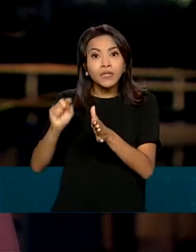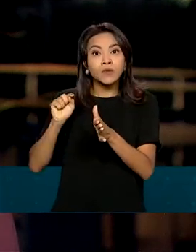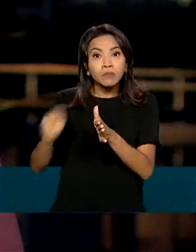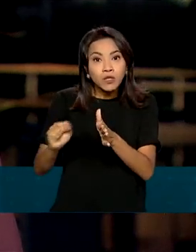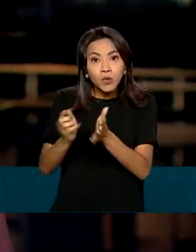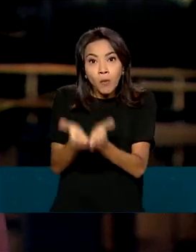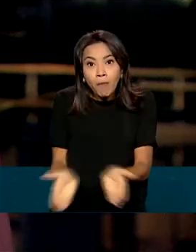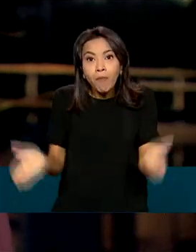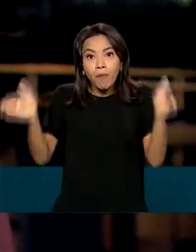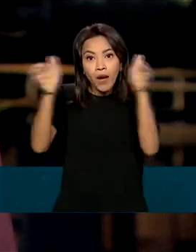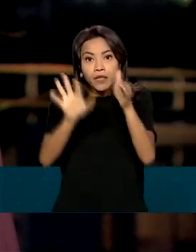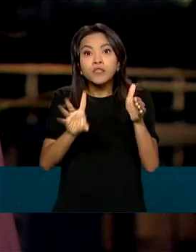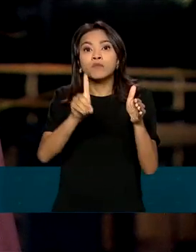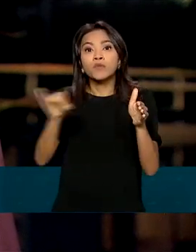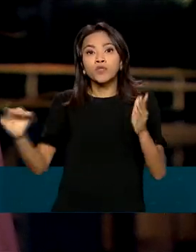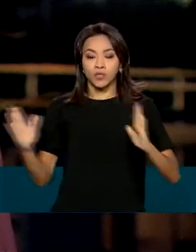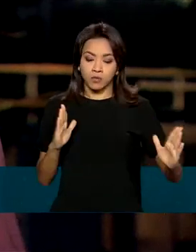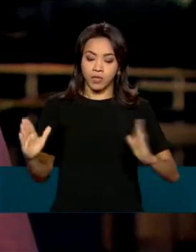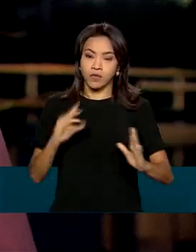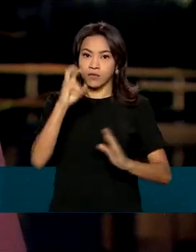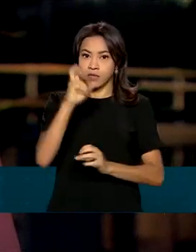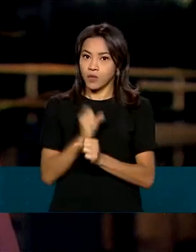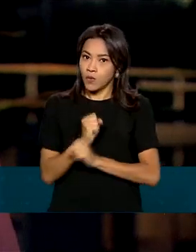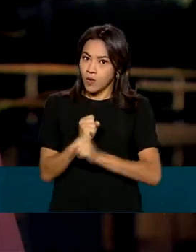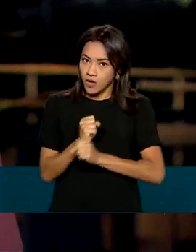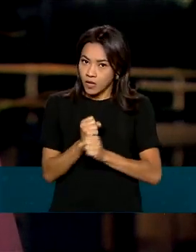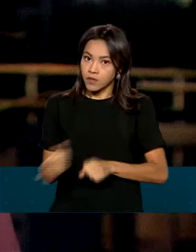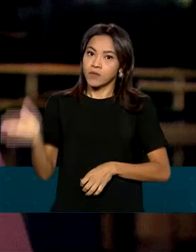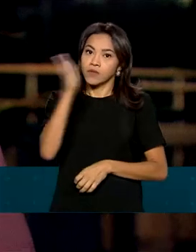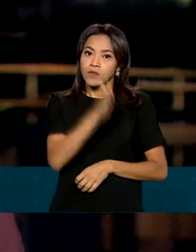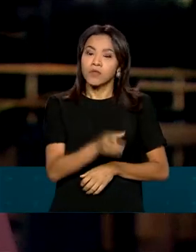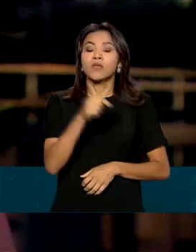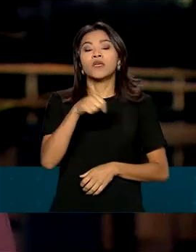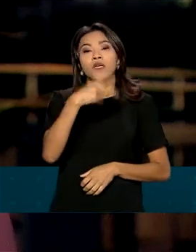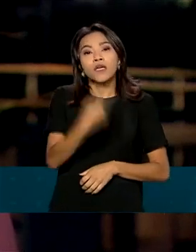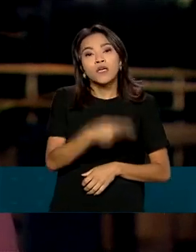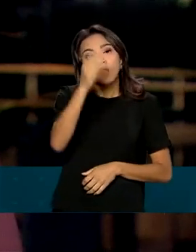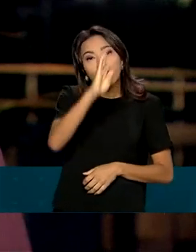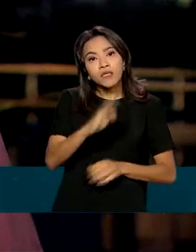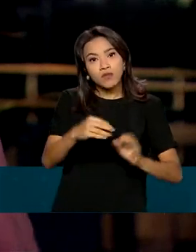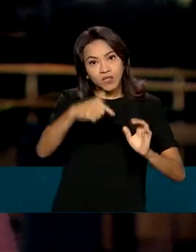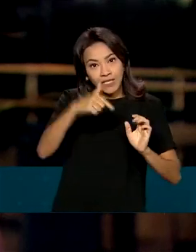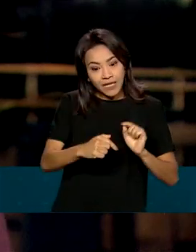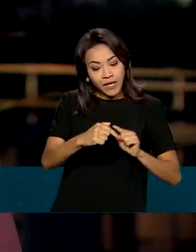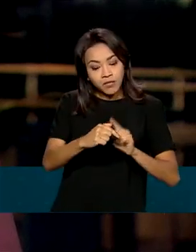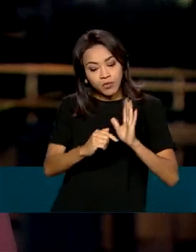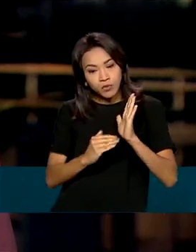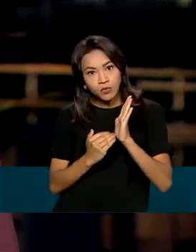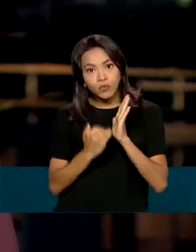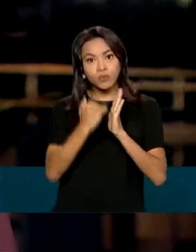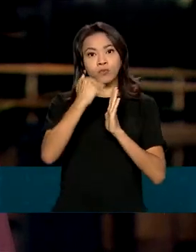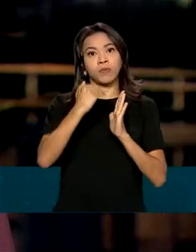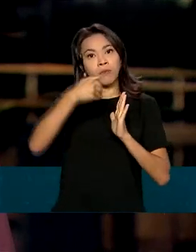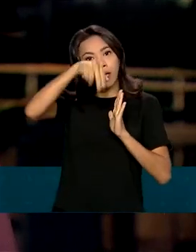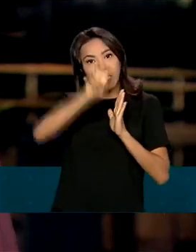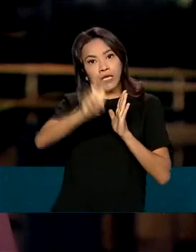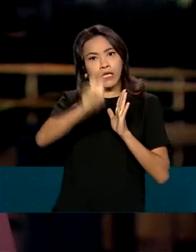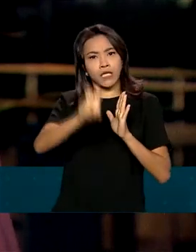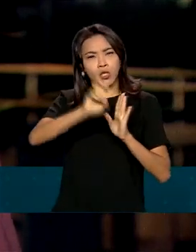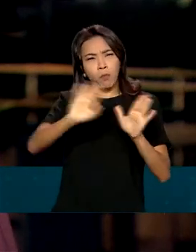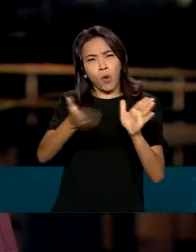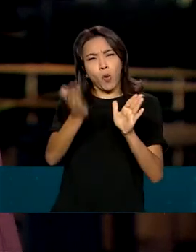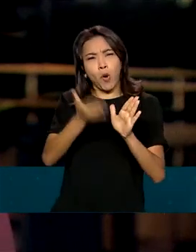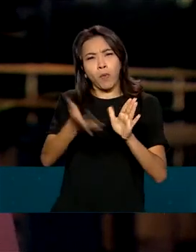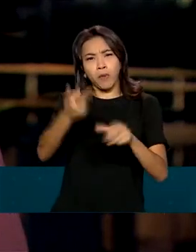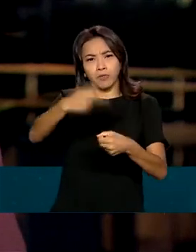nos próximos 5 anos. A meta é elevar a posição do Brasil de 7º para 5º maior produtor de petróleo